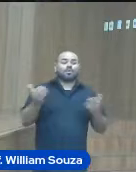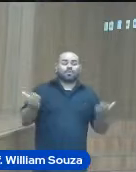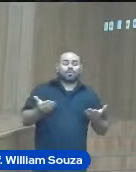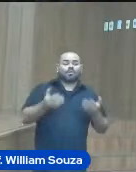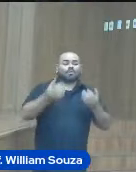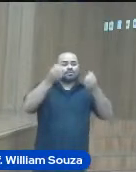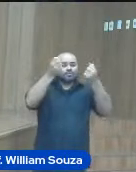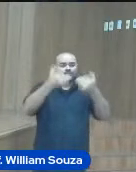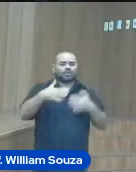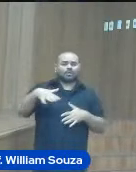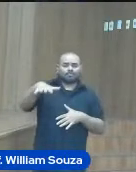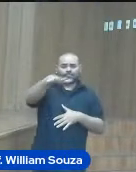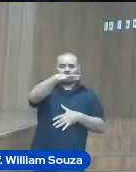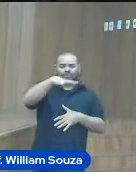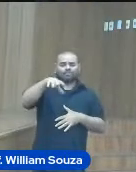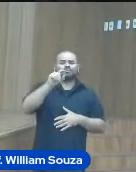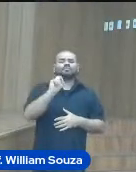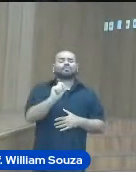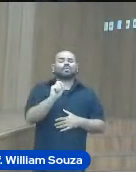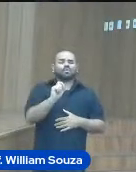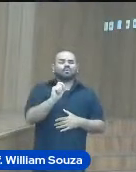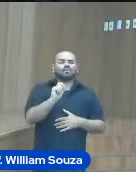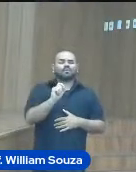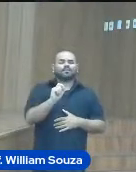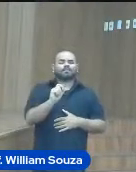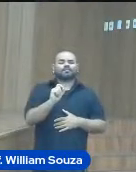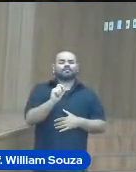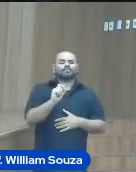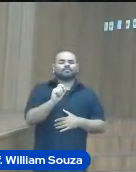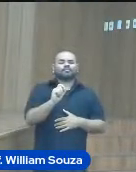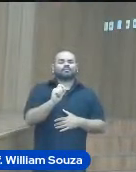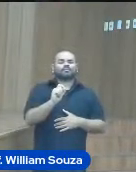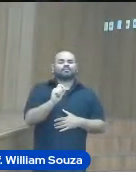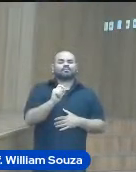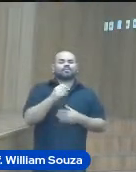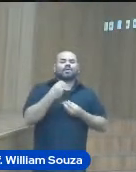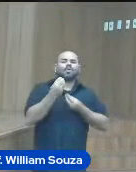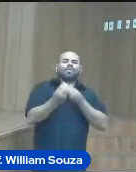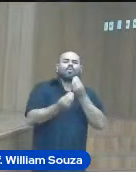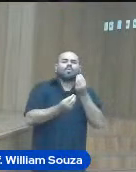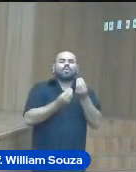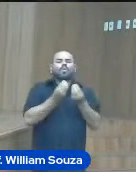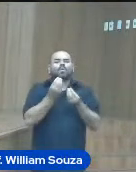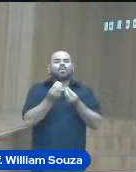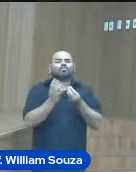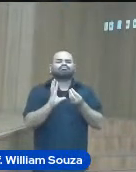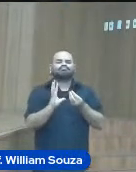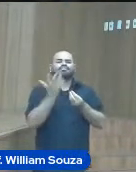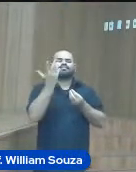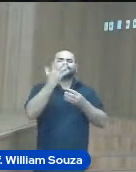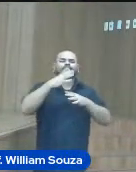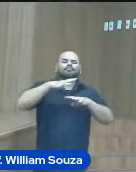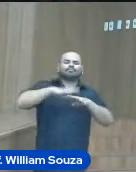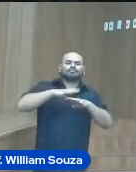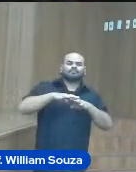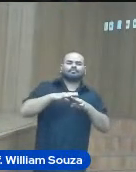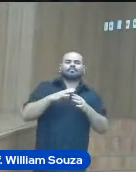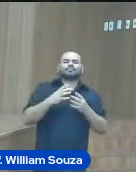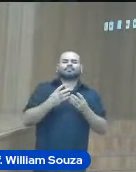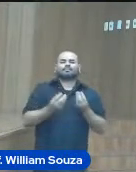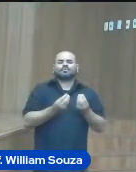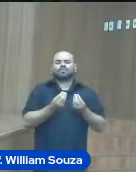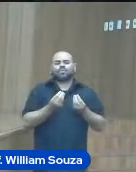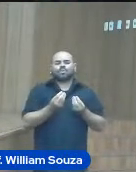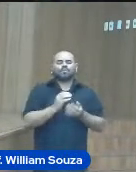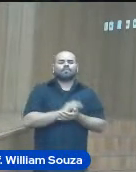hoje sobre o que poderia ser matemática também. Então eu